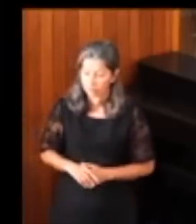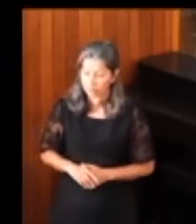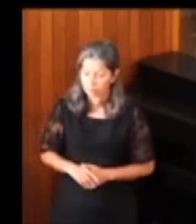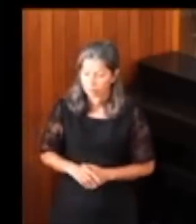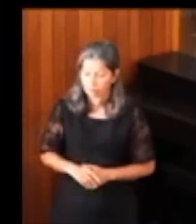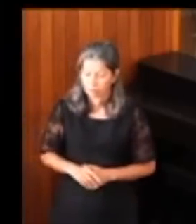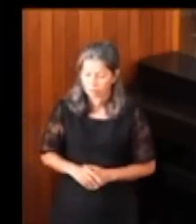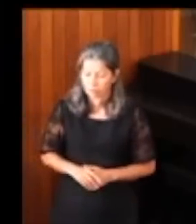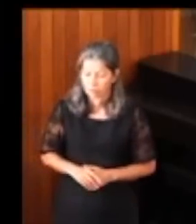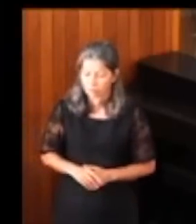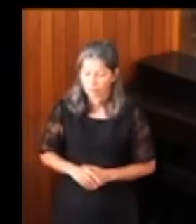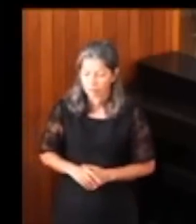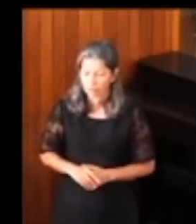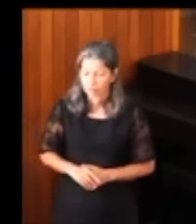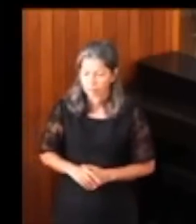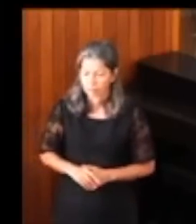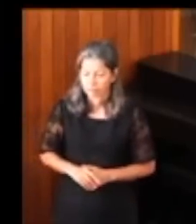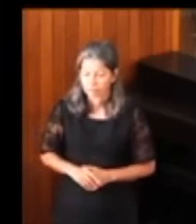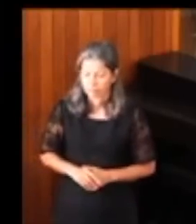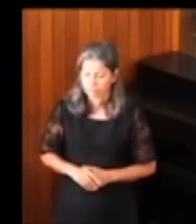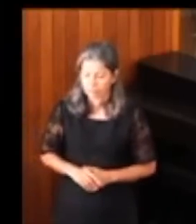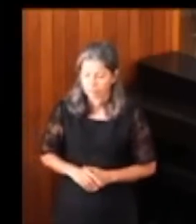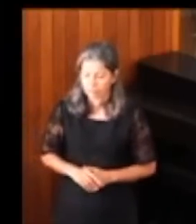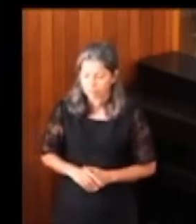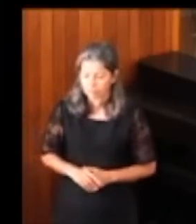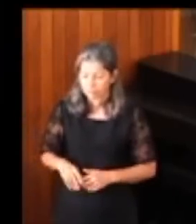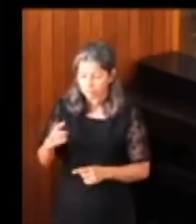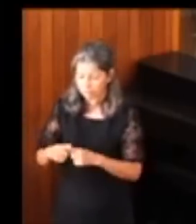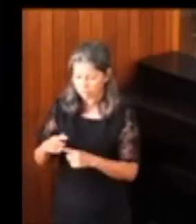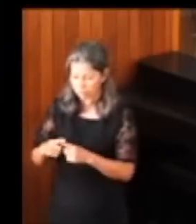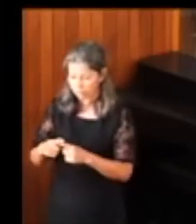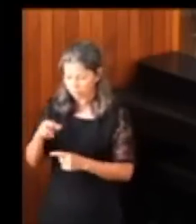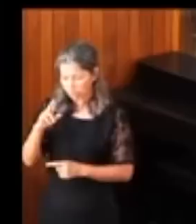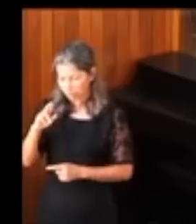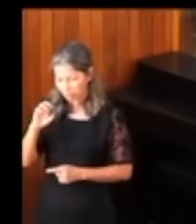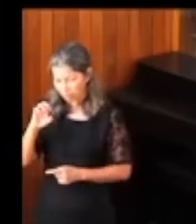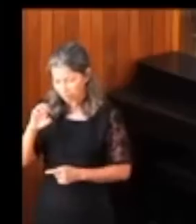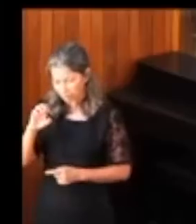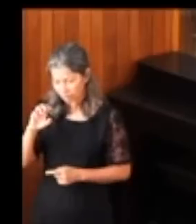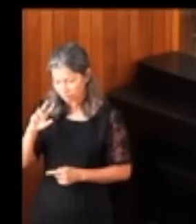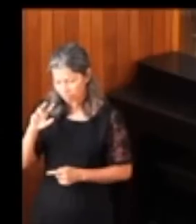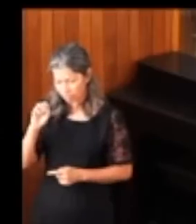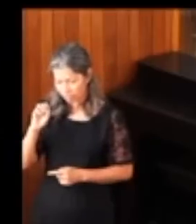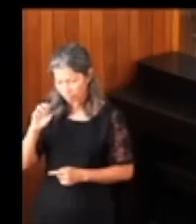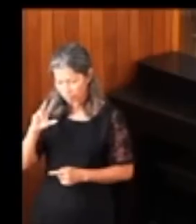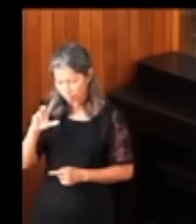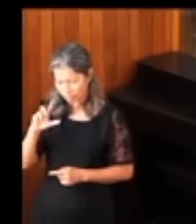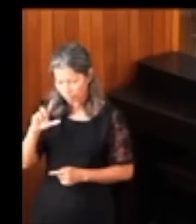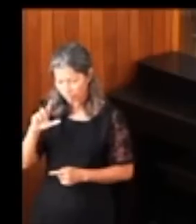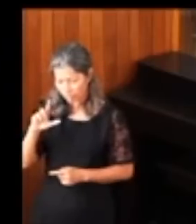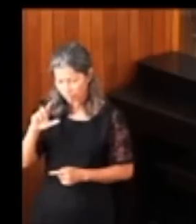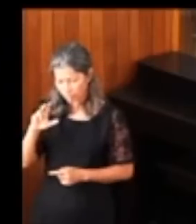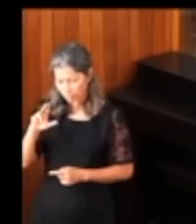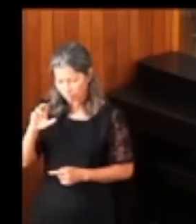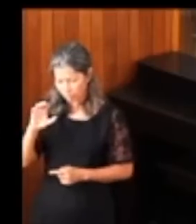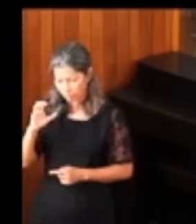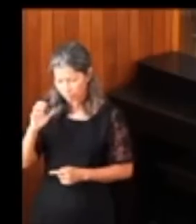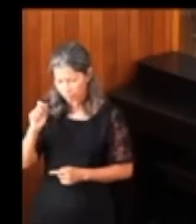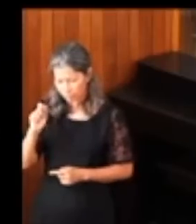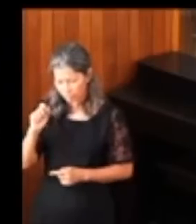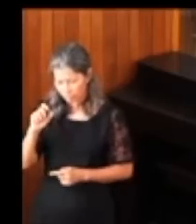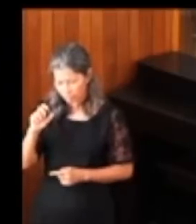outros, Nietzsche, também poderia colocar aí, próprio Freud, né? Que eram pensadores